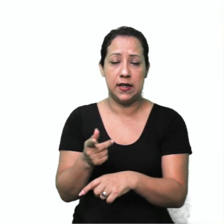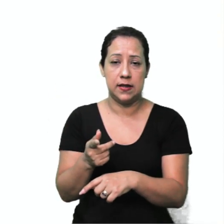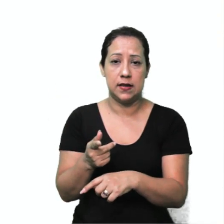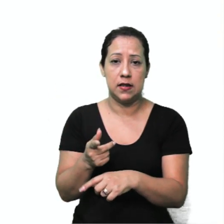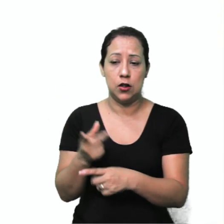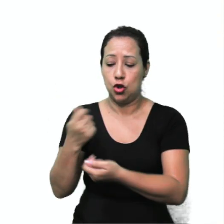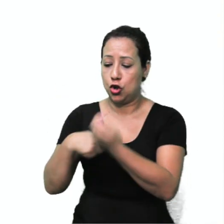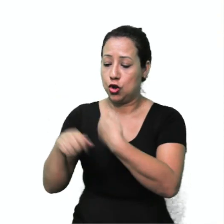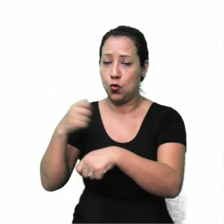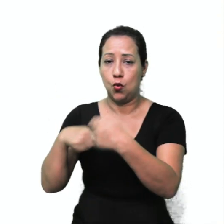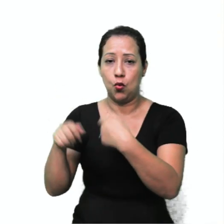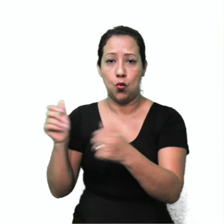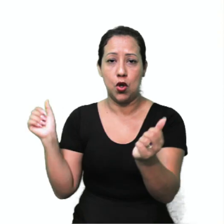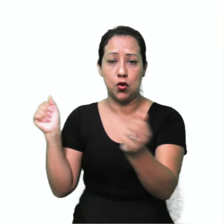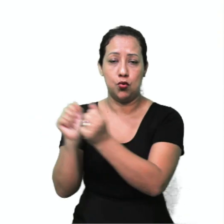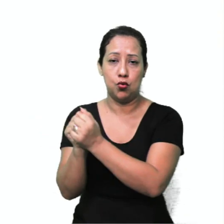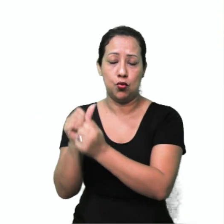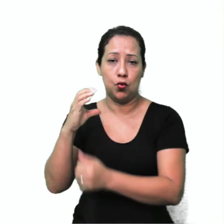Cuba.